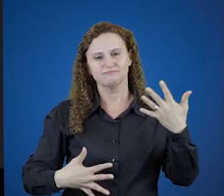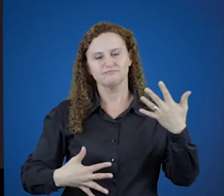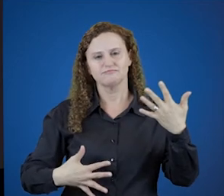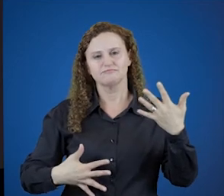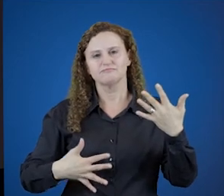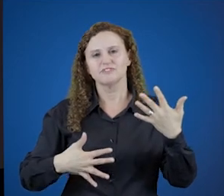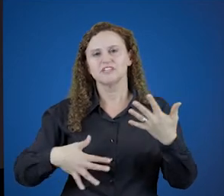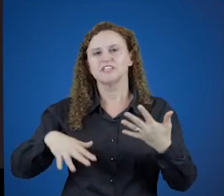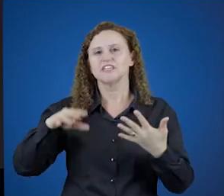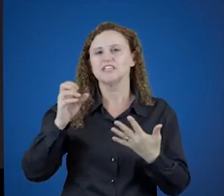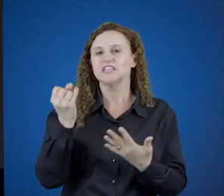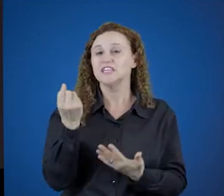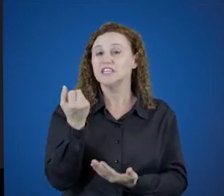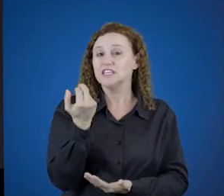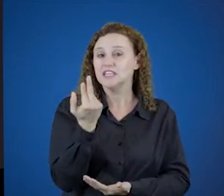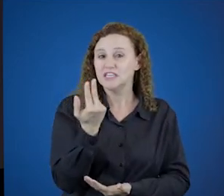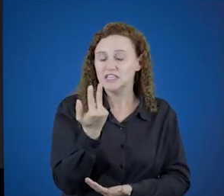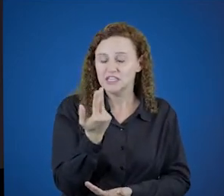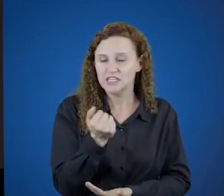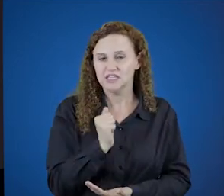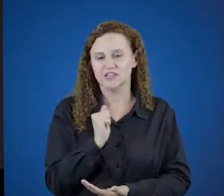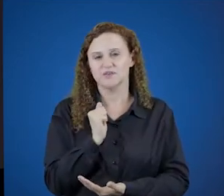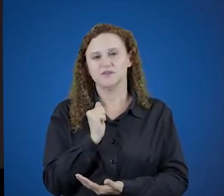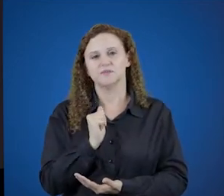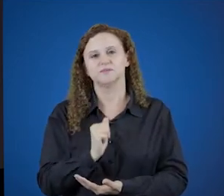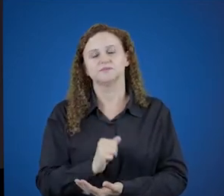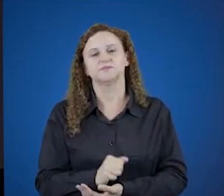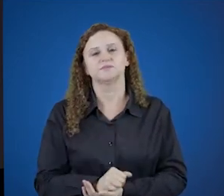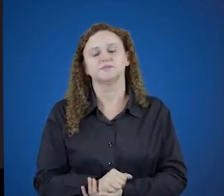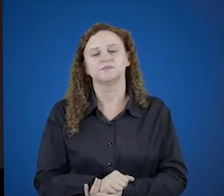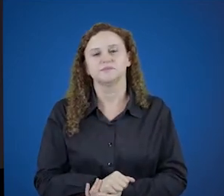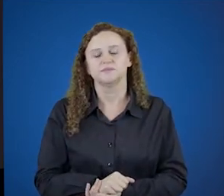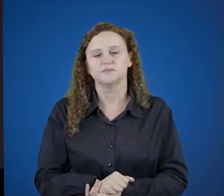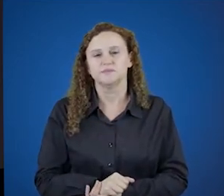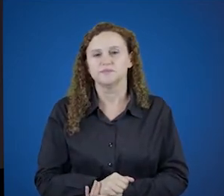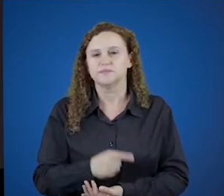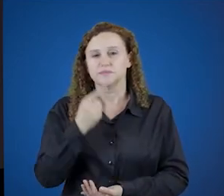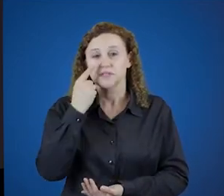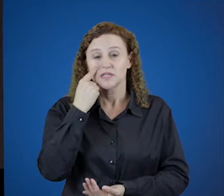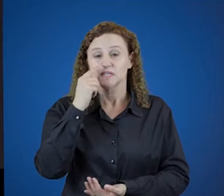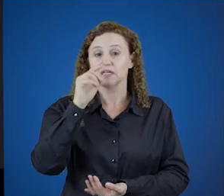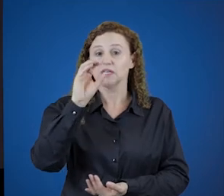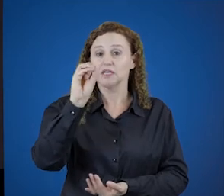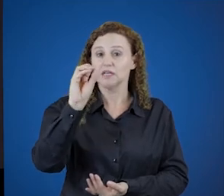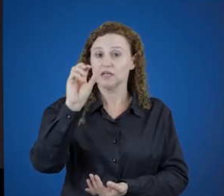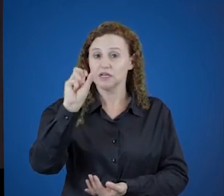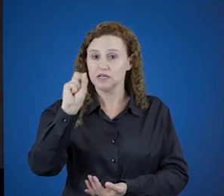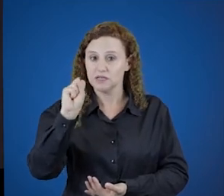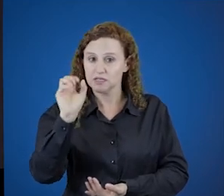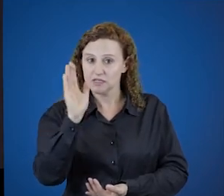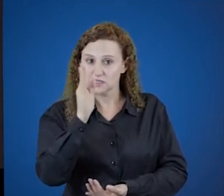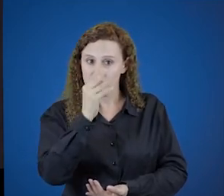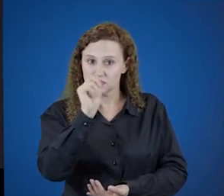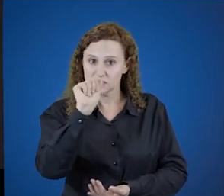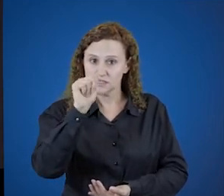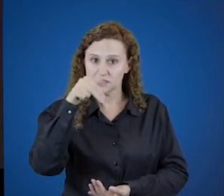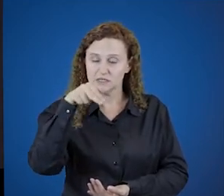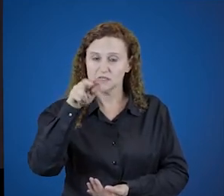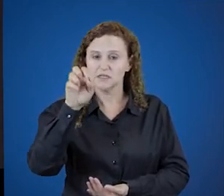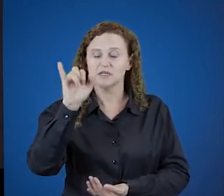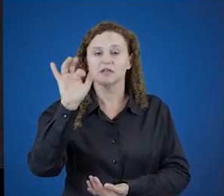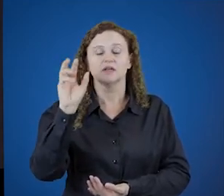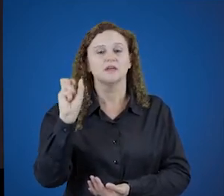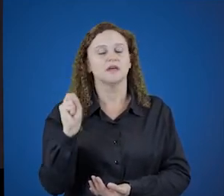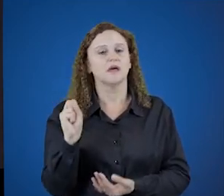e no ablativo igual ao dativo ano eles ó os anéis